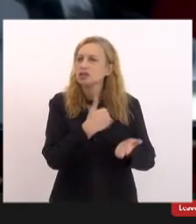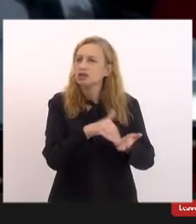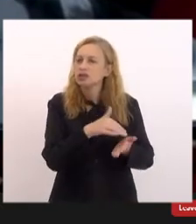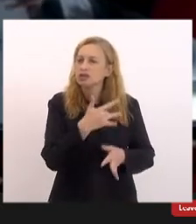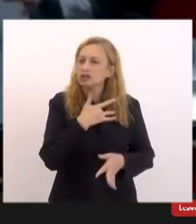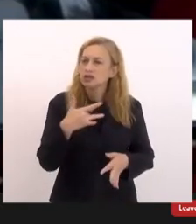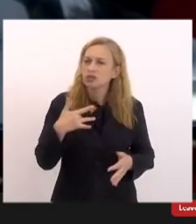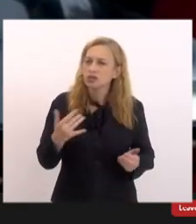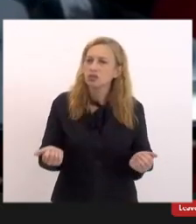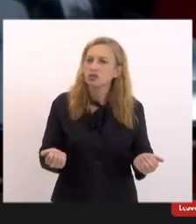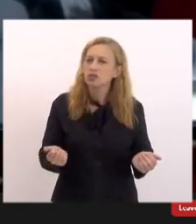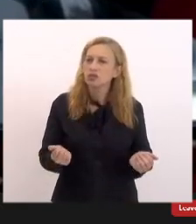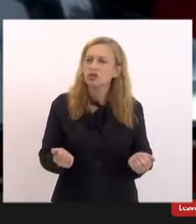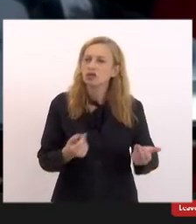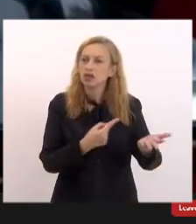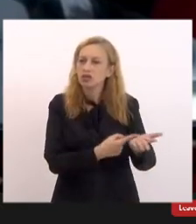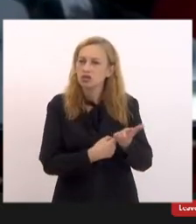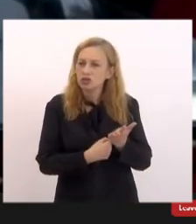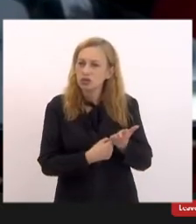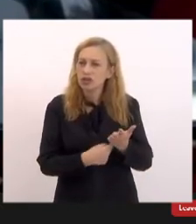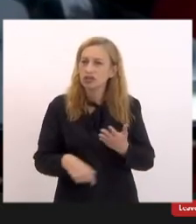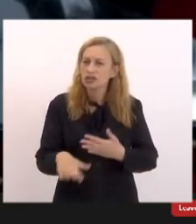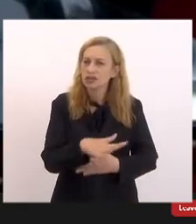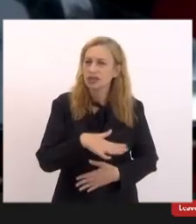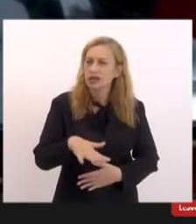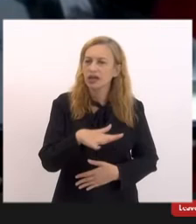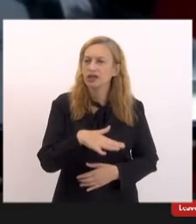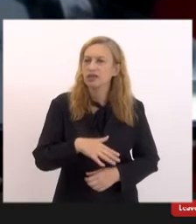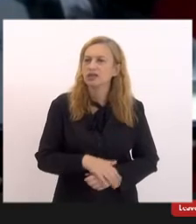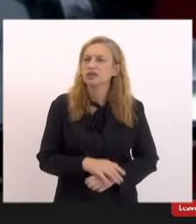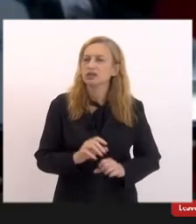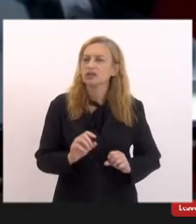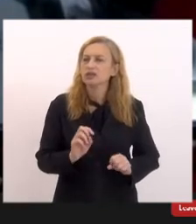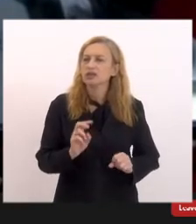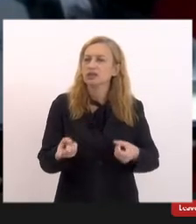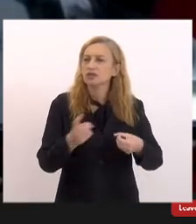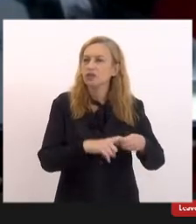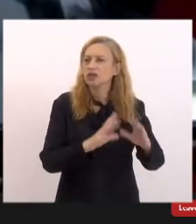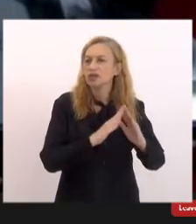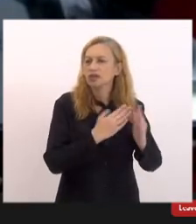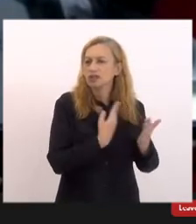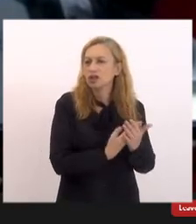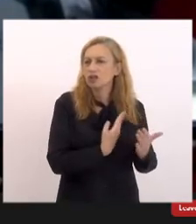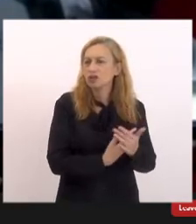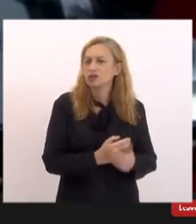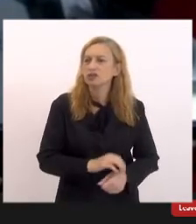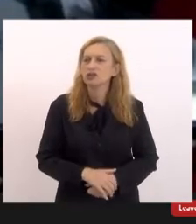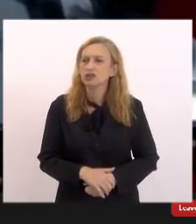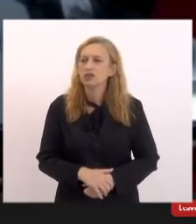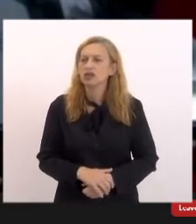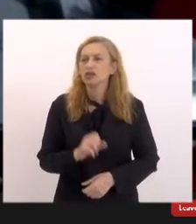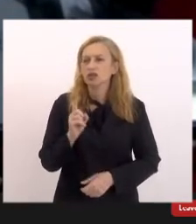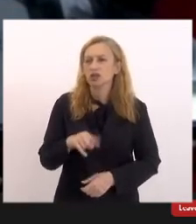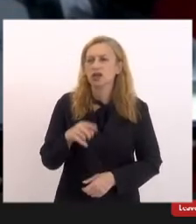Saúde, que tem nos ajudado muito nesse retorno às aulas. Eu acho que é isso,